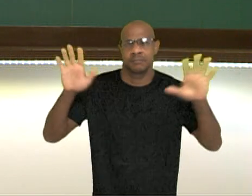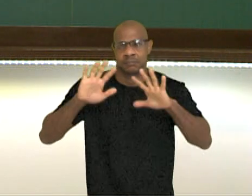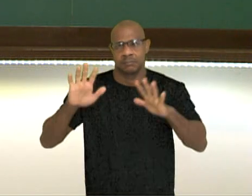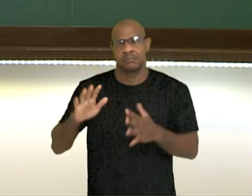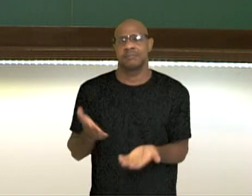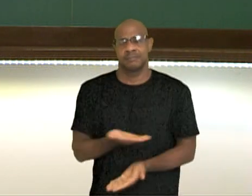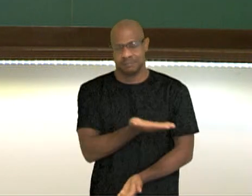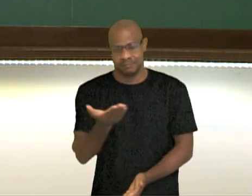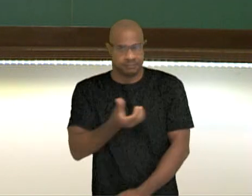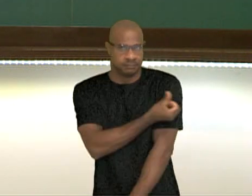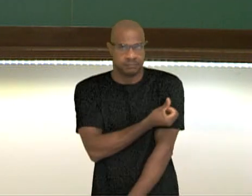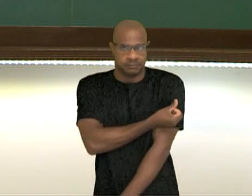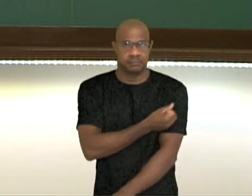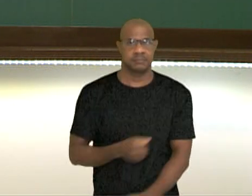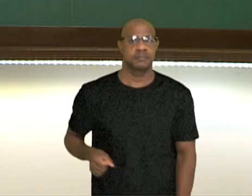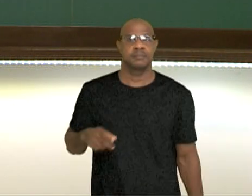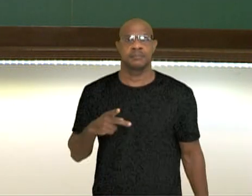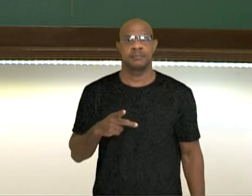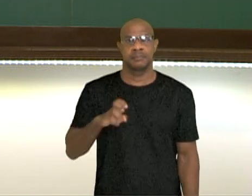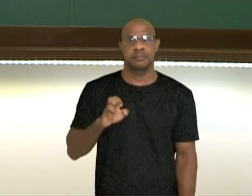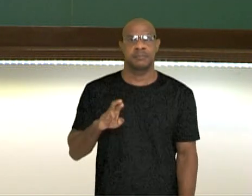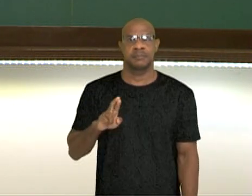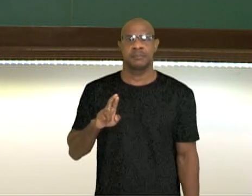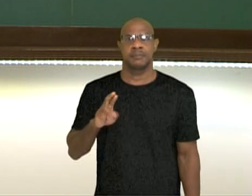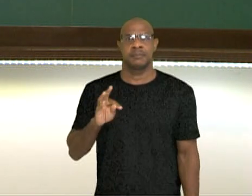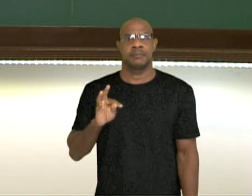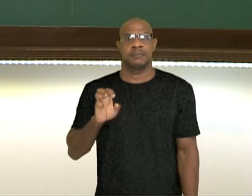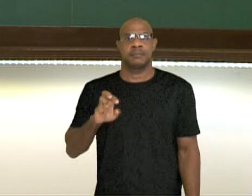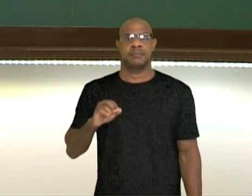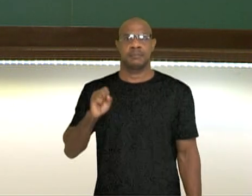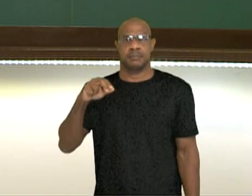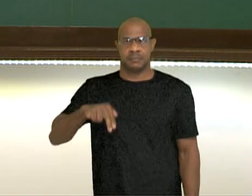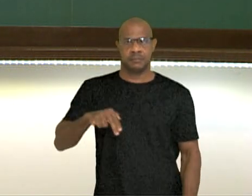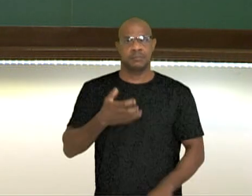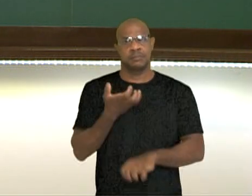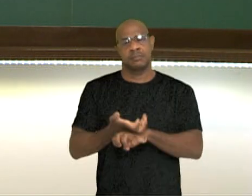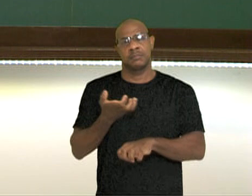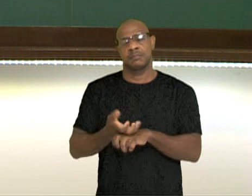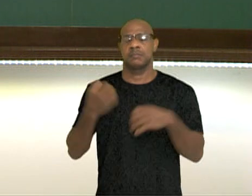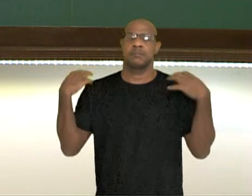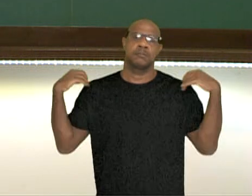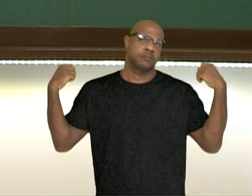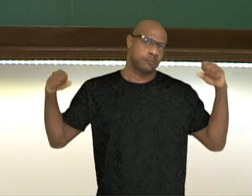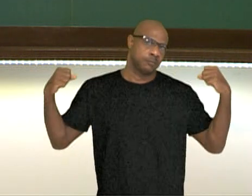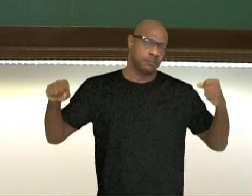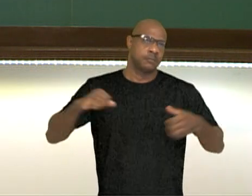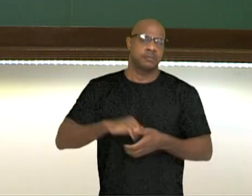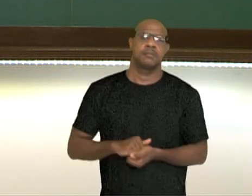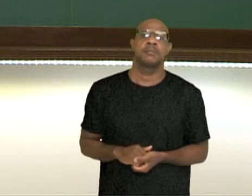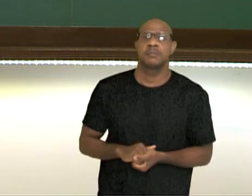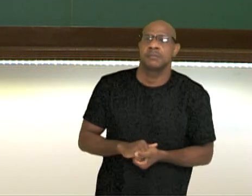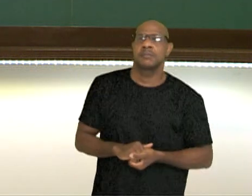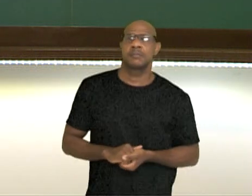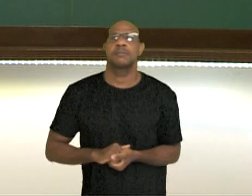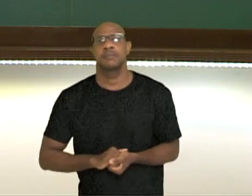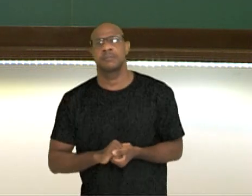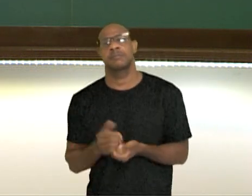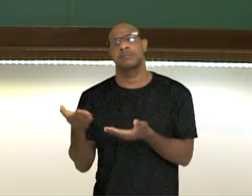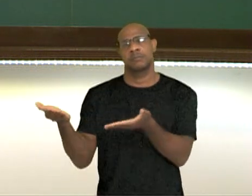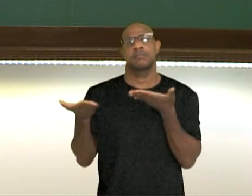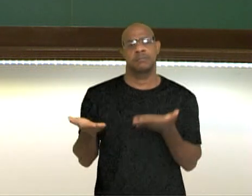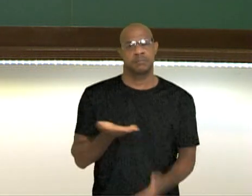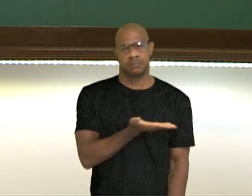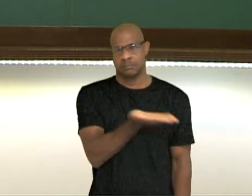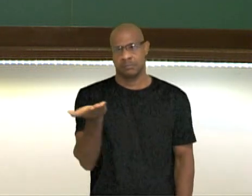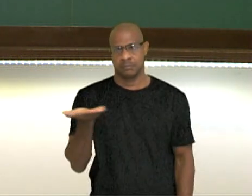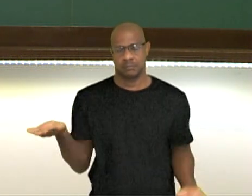Olá, pessoal do sexto ano. Eu sou o professor Peterson, da disciplina de Educação Física, e tenho aquele convite para